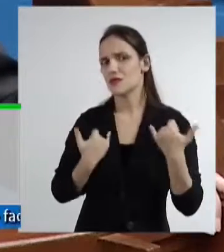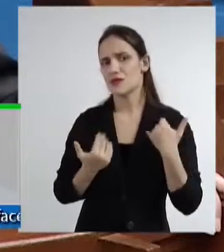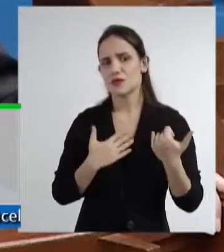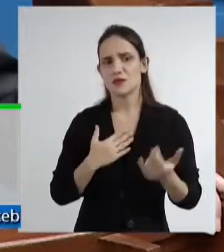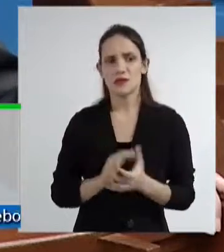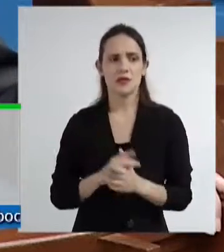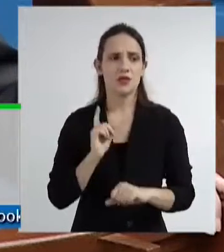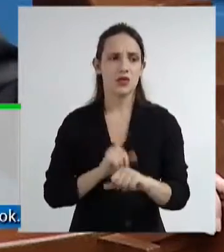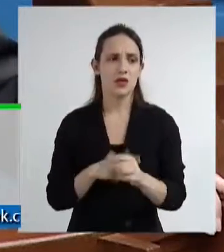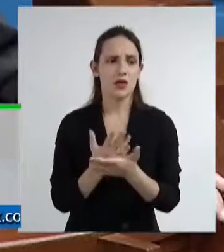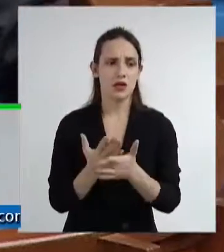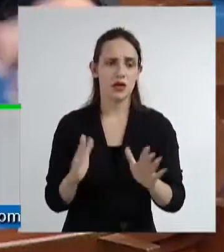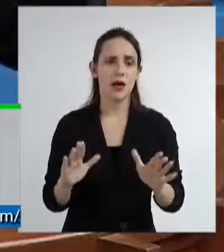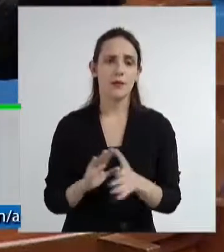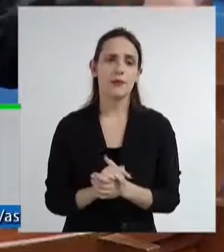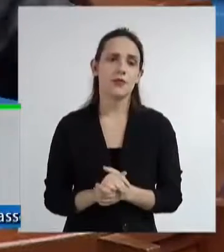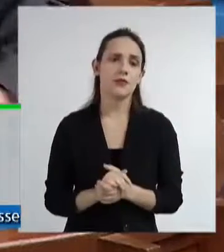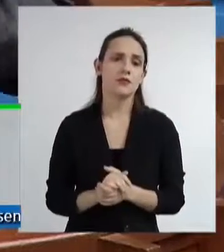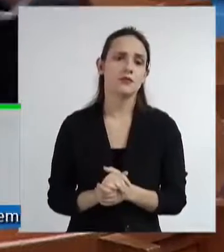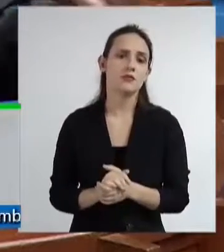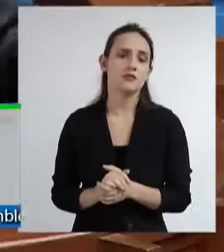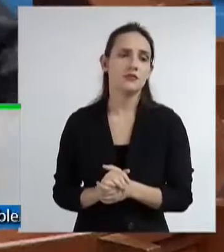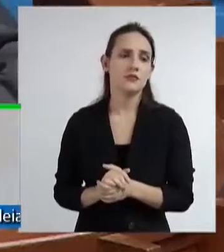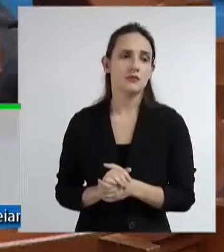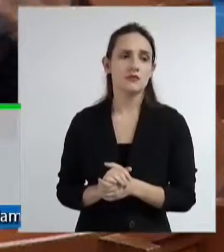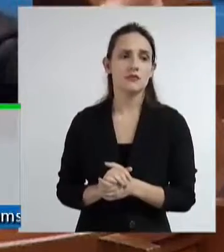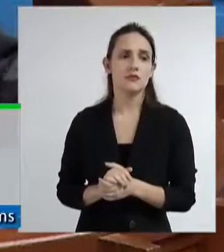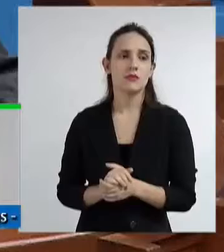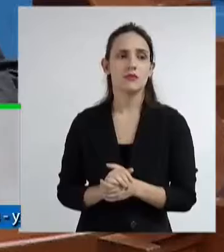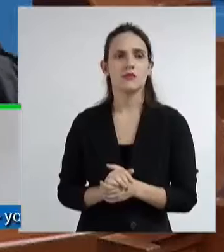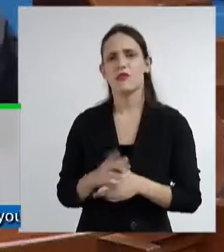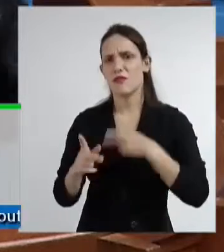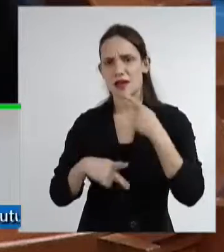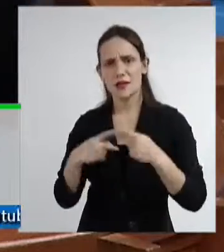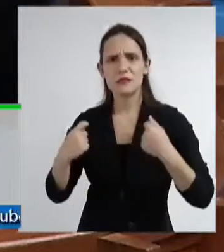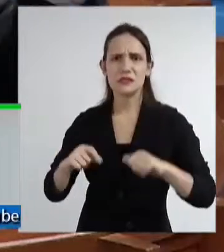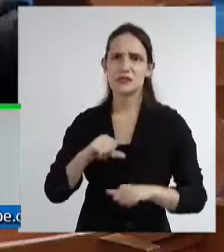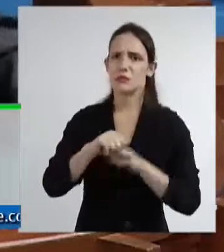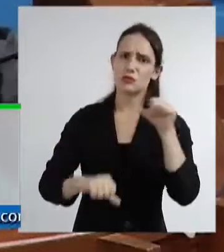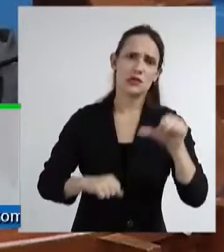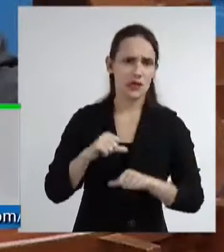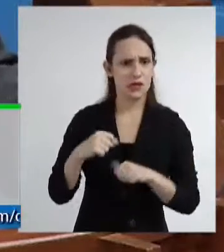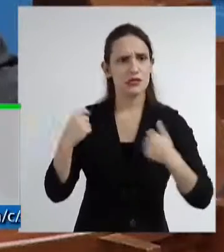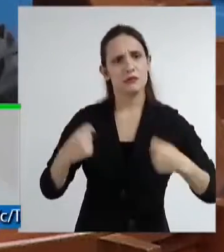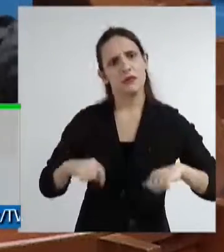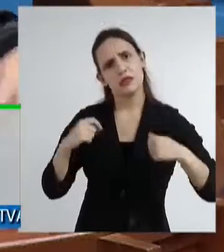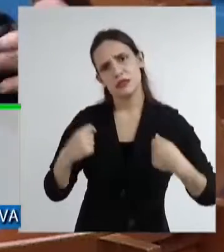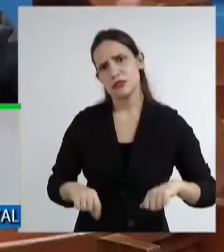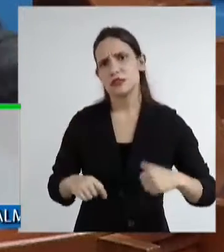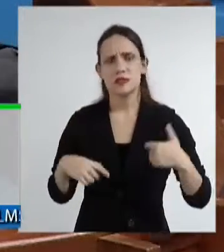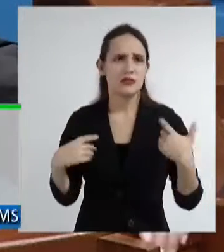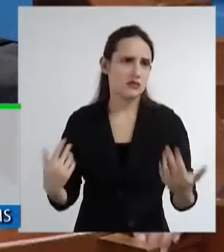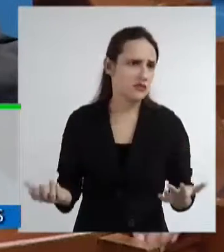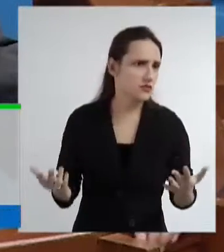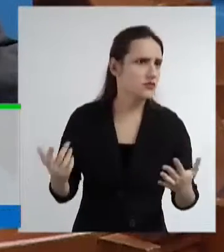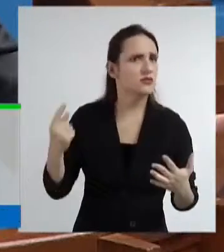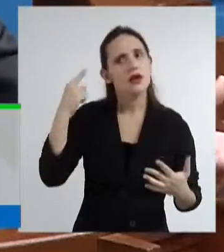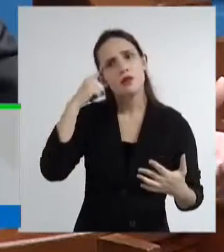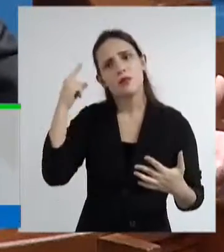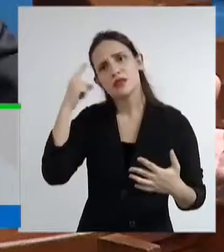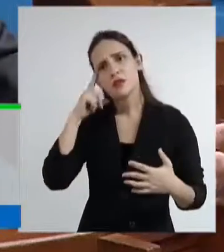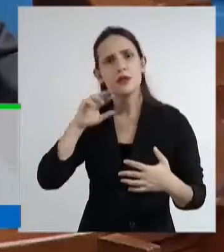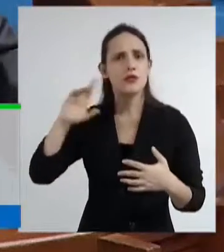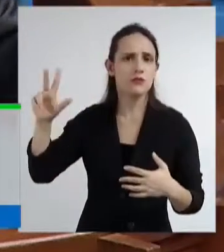finalizar a matéria, fala da necessidade de mudança, de alguma coisa de conteúdo